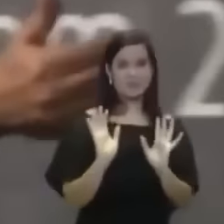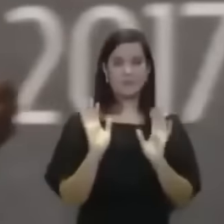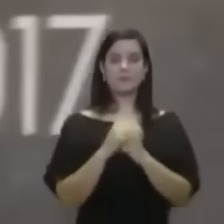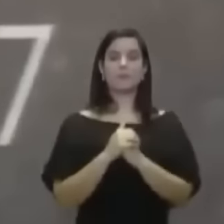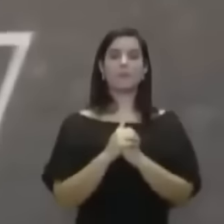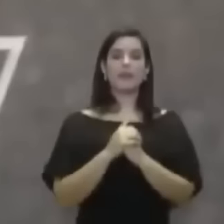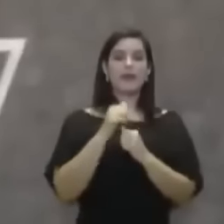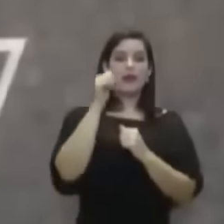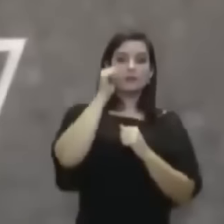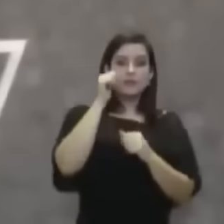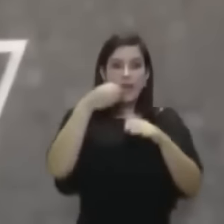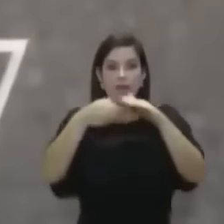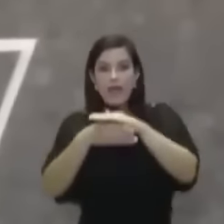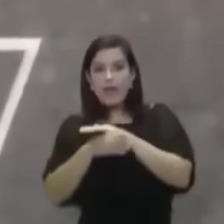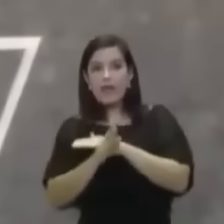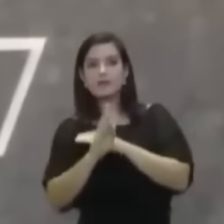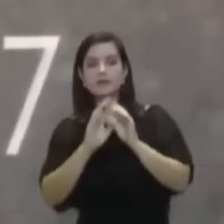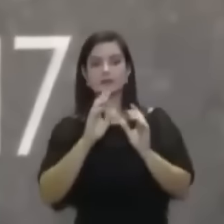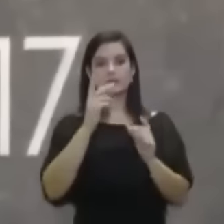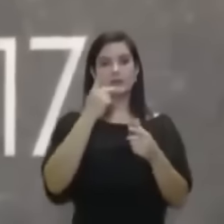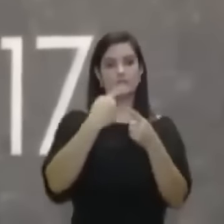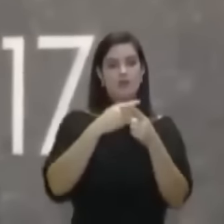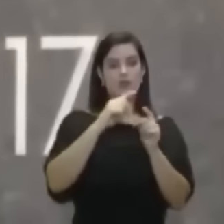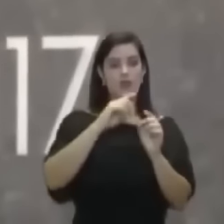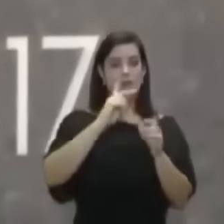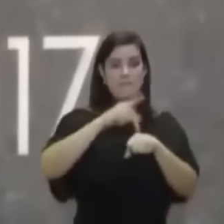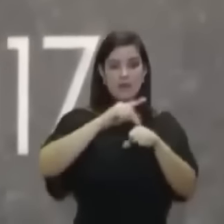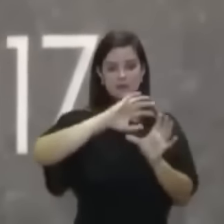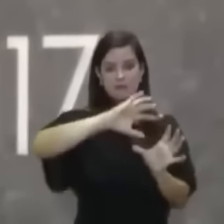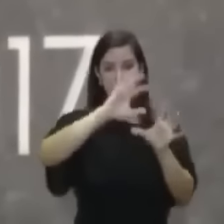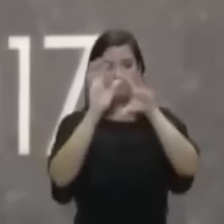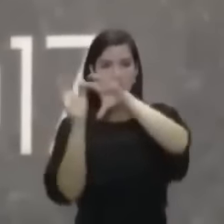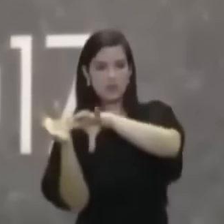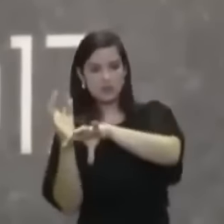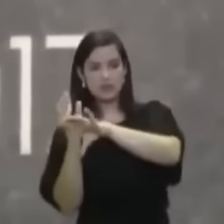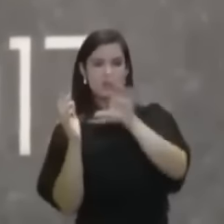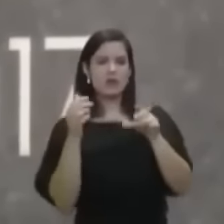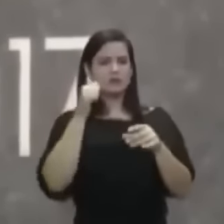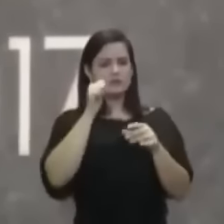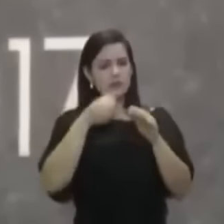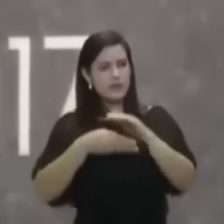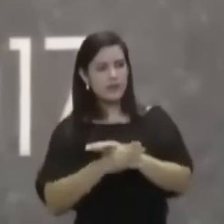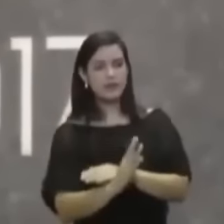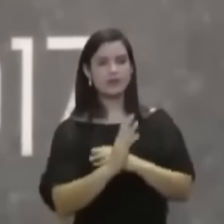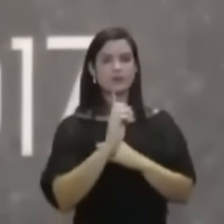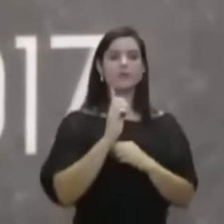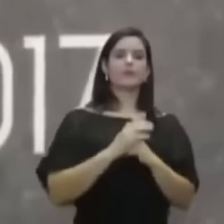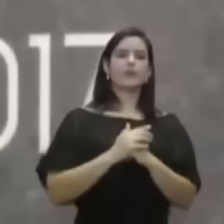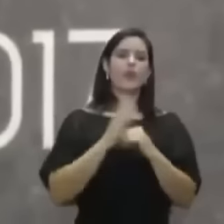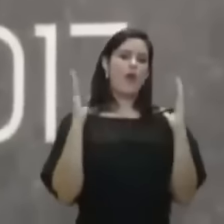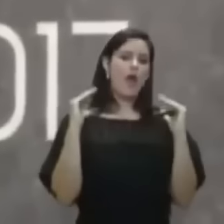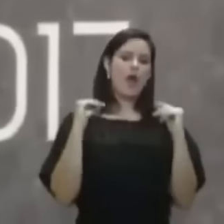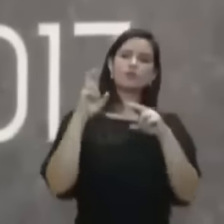está vazio. Quando elas estão saindo, um anjo assentado em cima da pedra, pergunta para elas: o